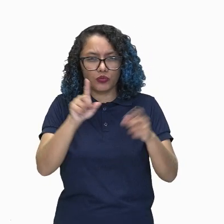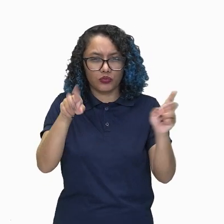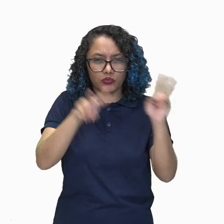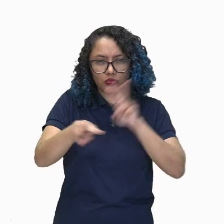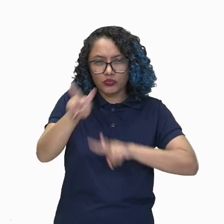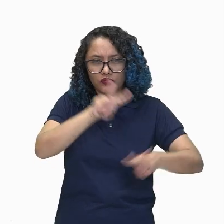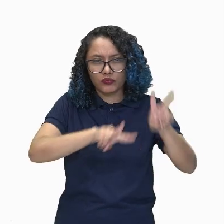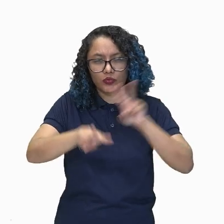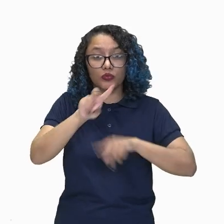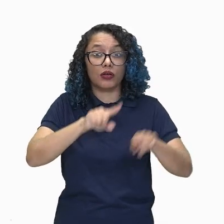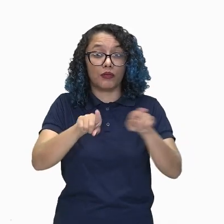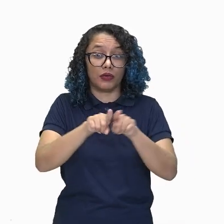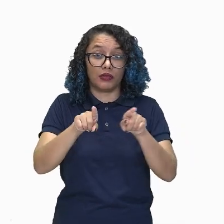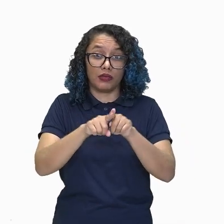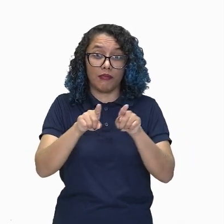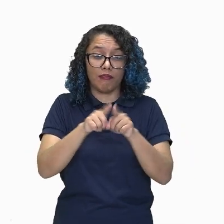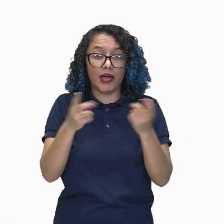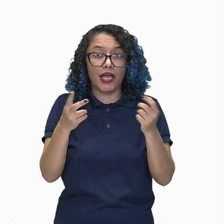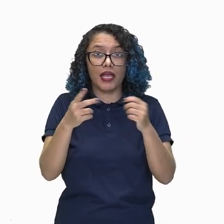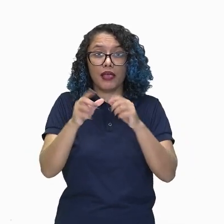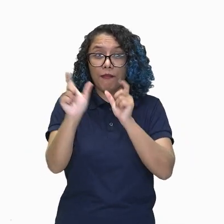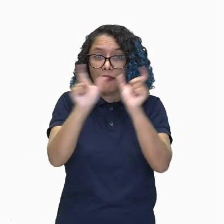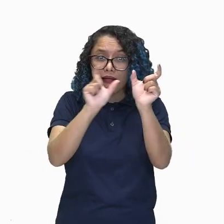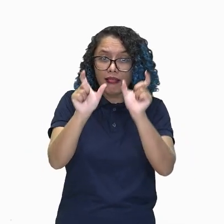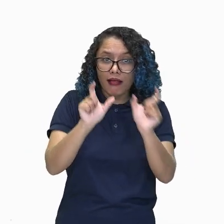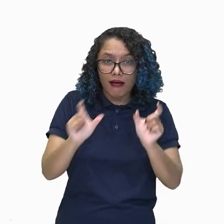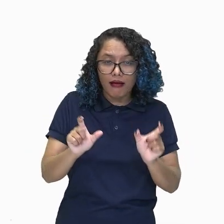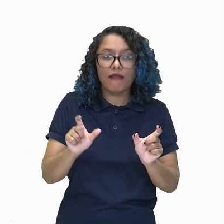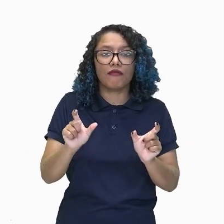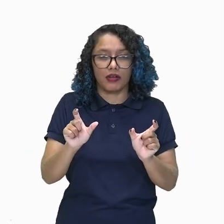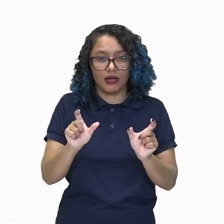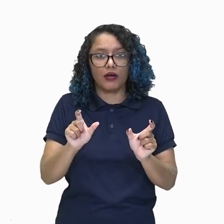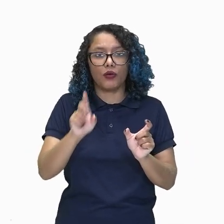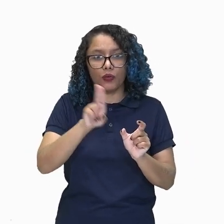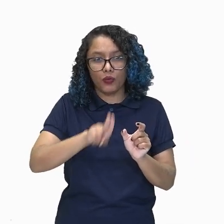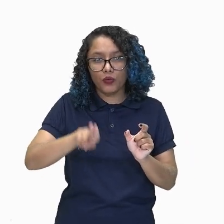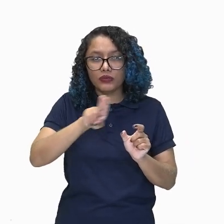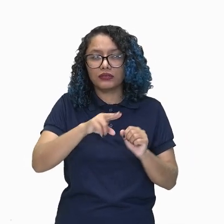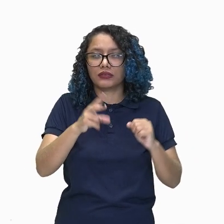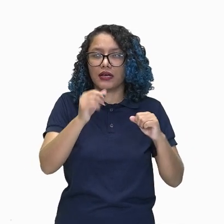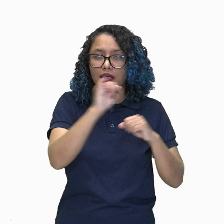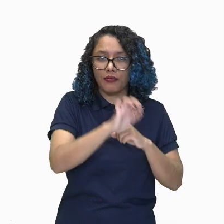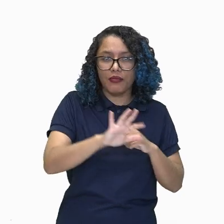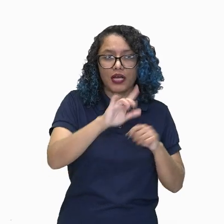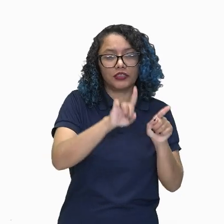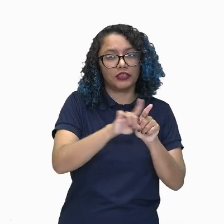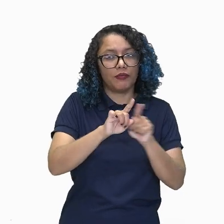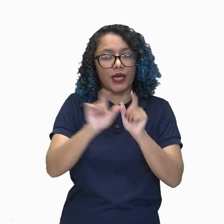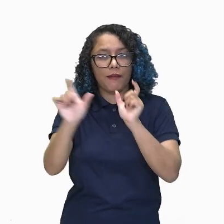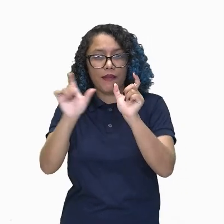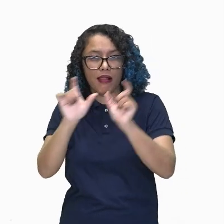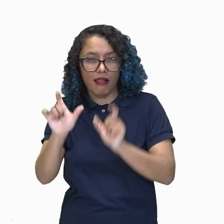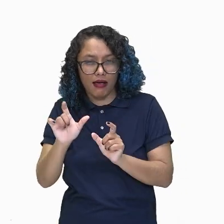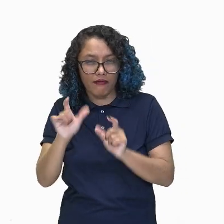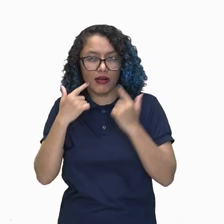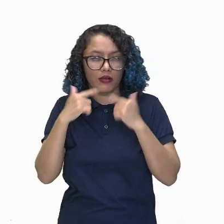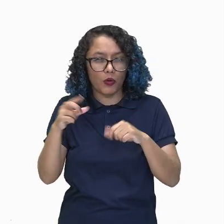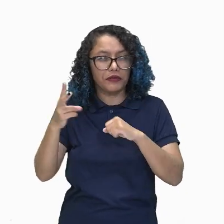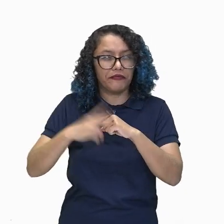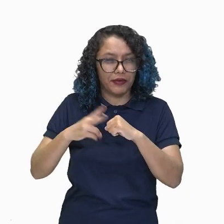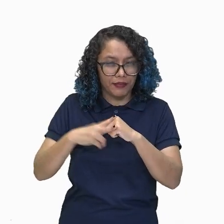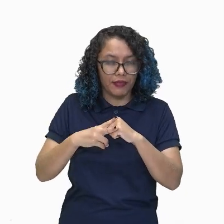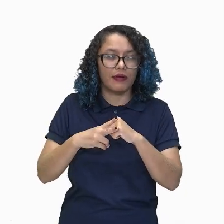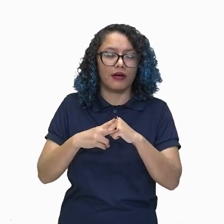seja, vão utilizar a linguagem verbal e não verbal, ou seja, imagens e palavras. Elas vão estar